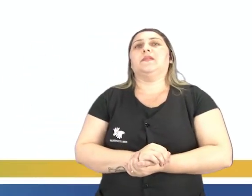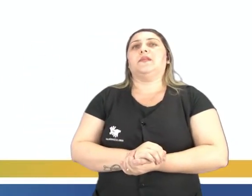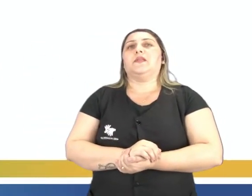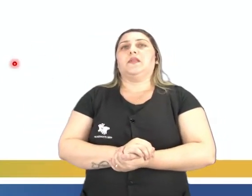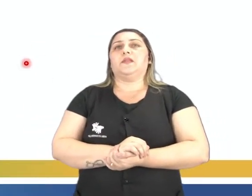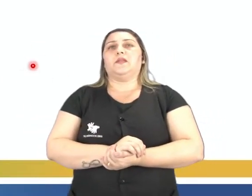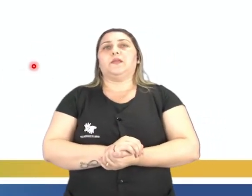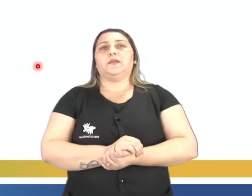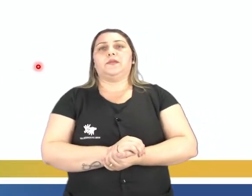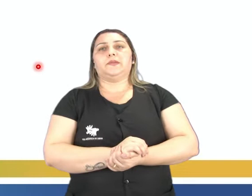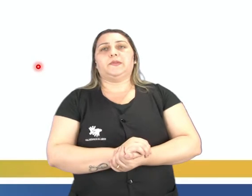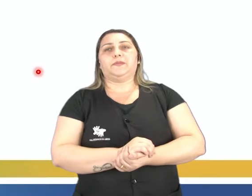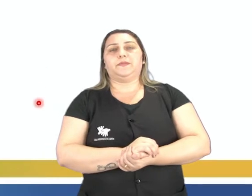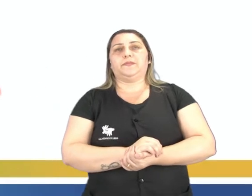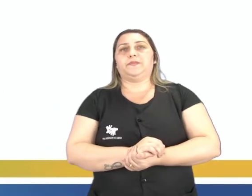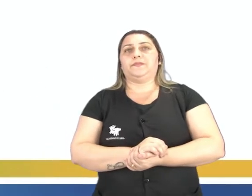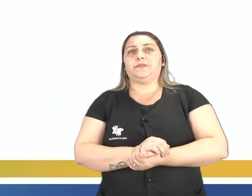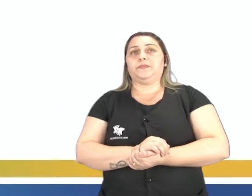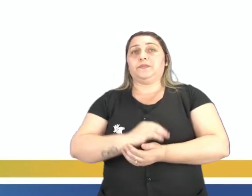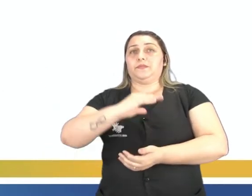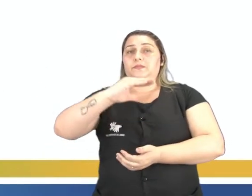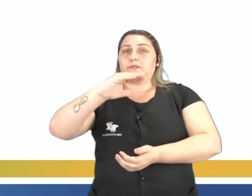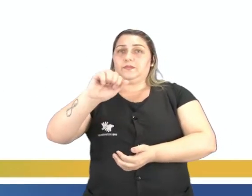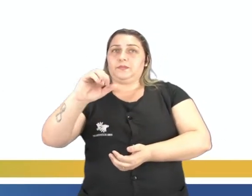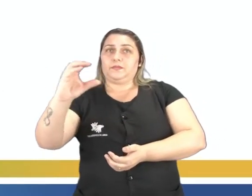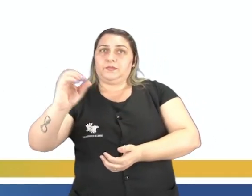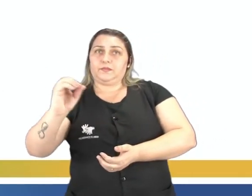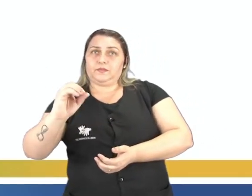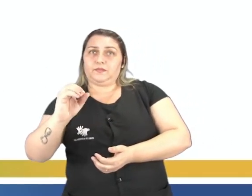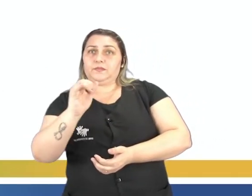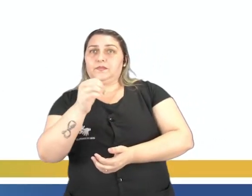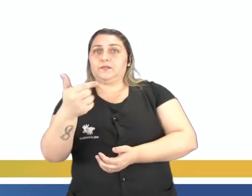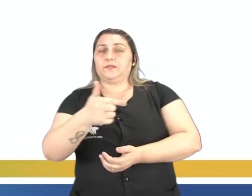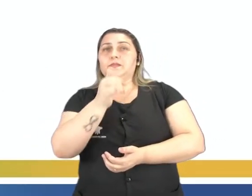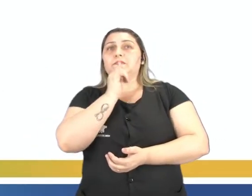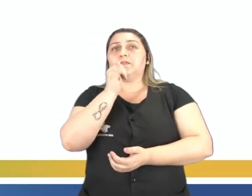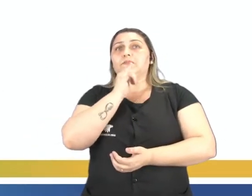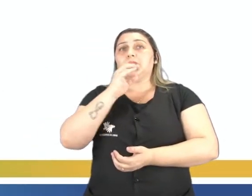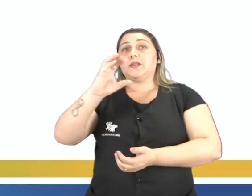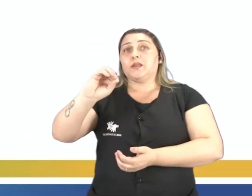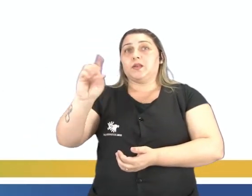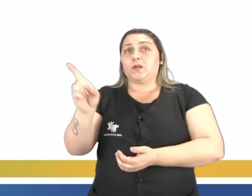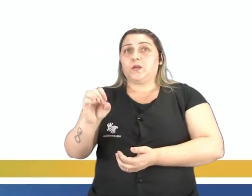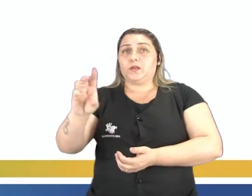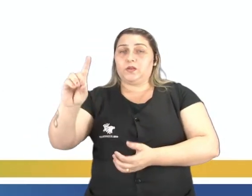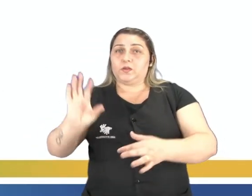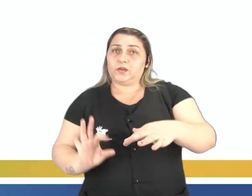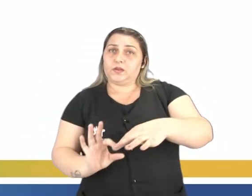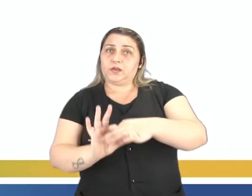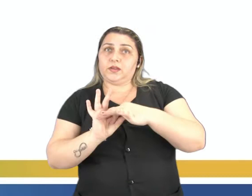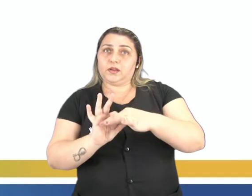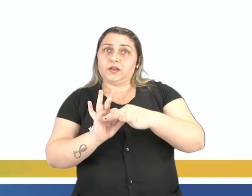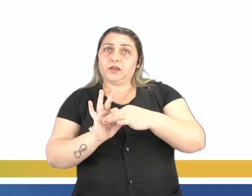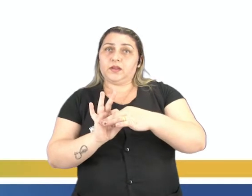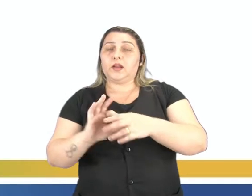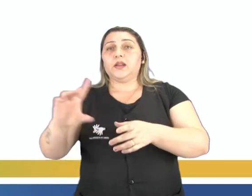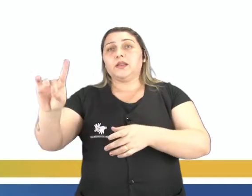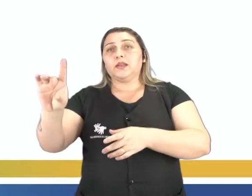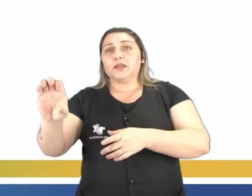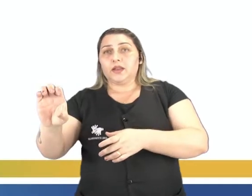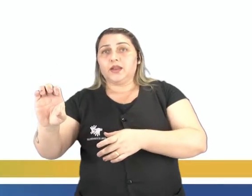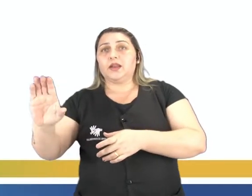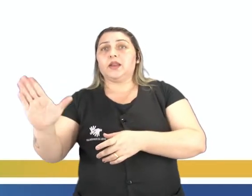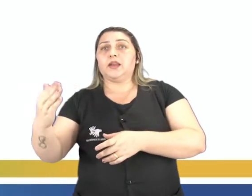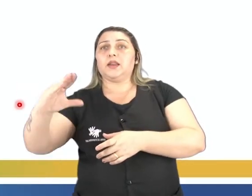vai ficar óxido de sódio. Aqui no segundo exemplo nós temos o cálcio ligado ao oxigênio. Então, vai